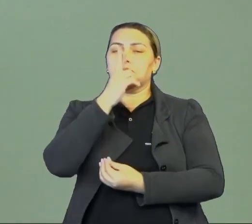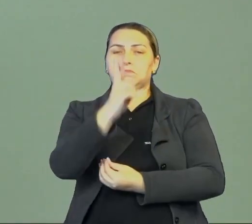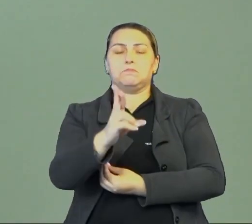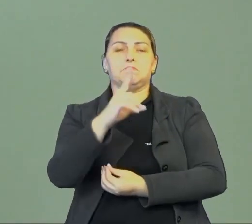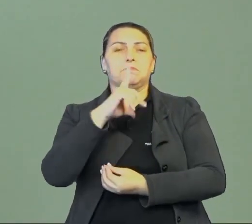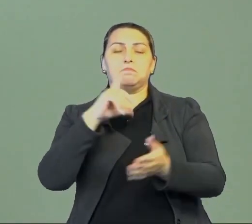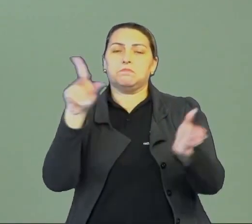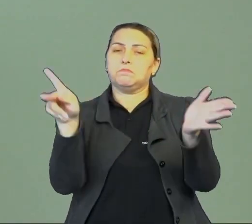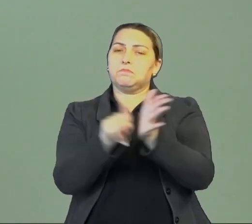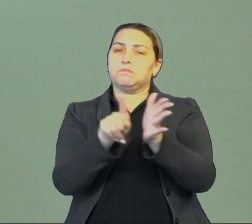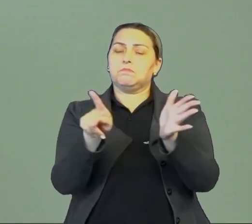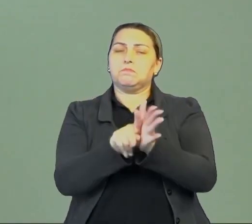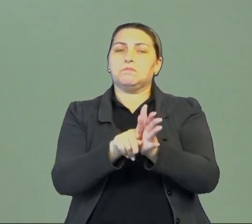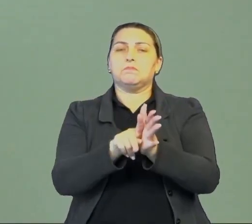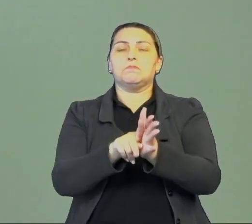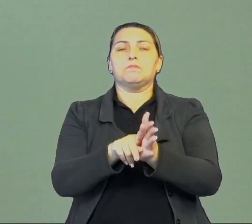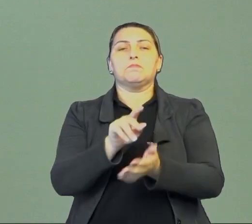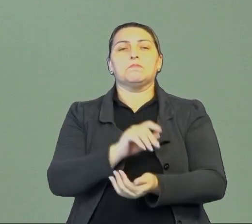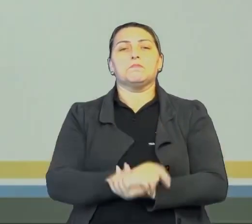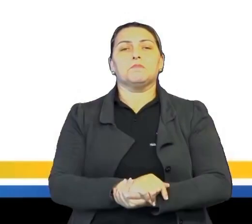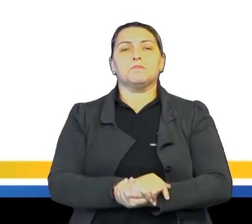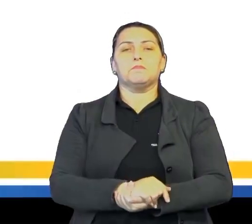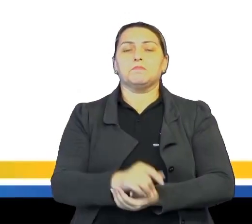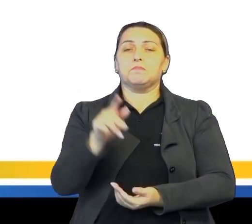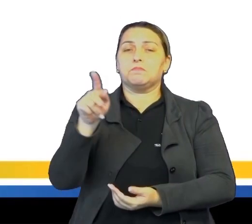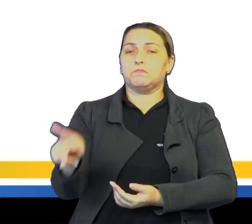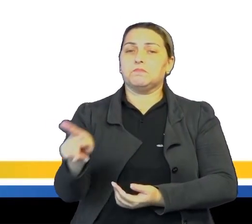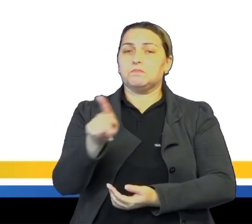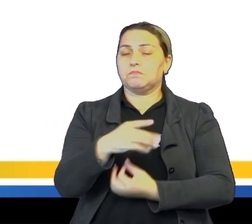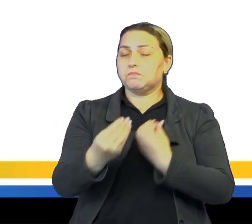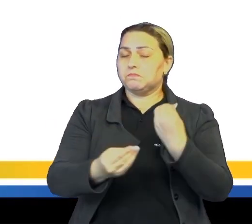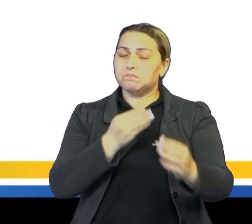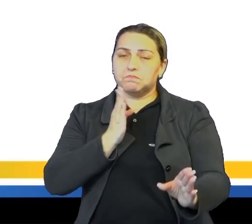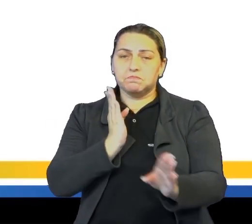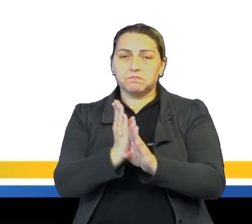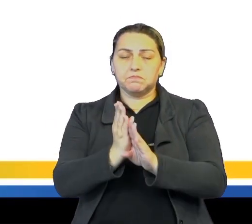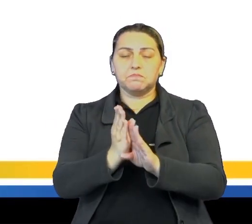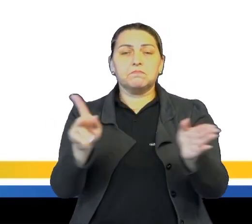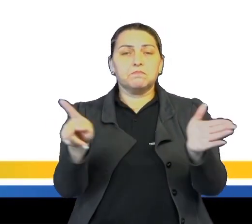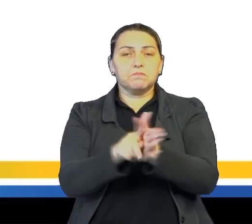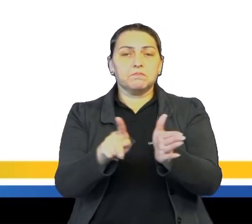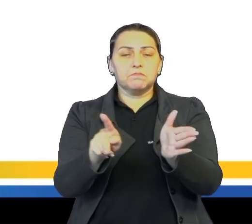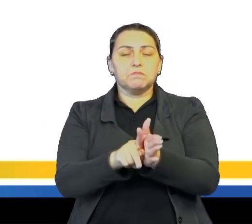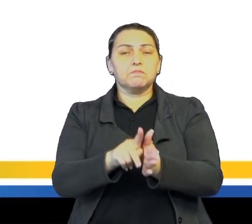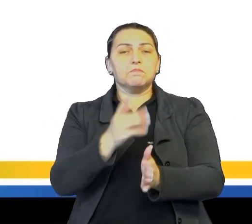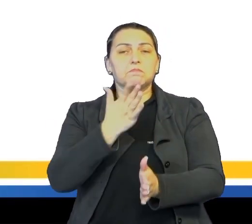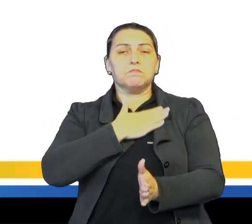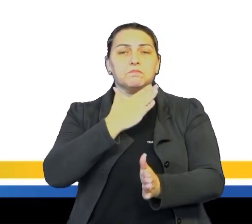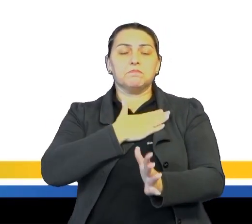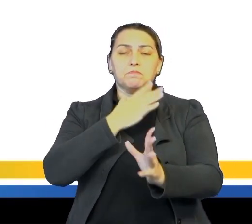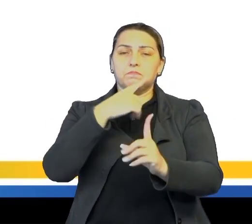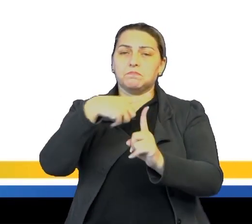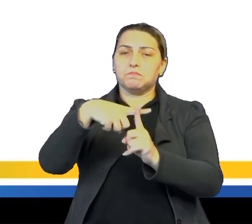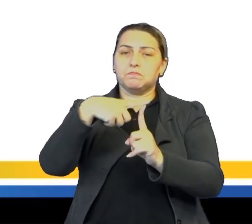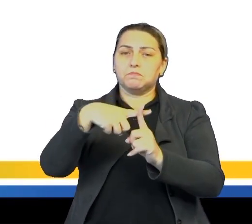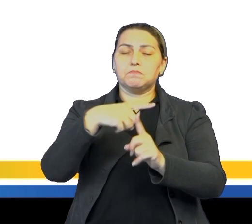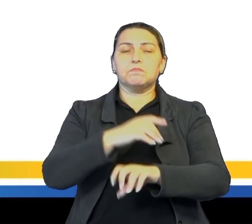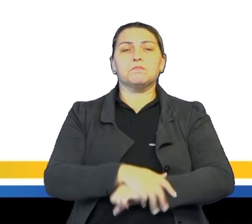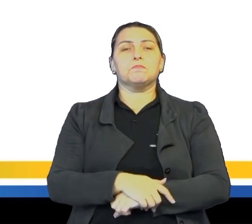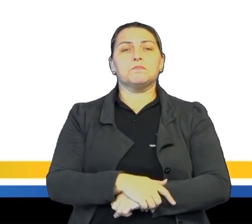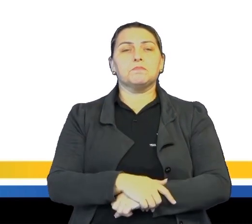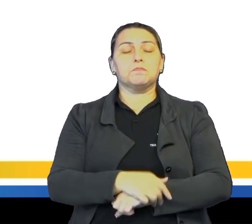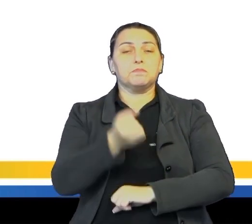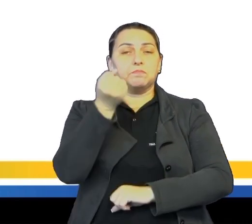você tem uma propriedade comutatividade são professora como que eu identifico essa propriedade na minha soma é assim gente